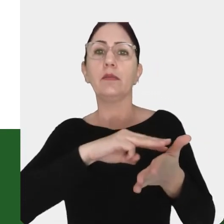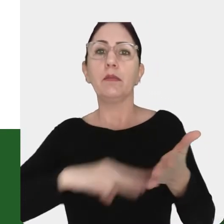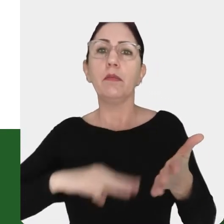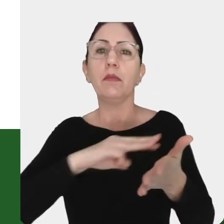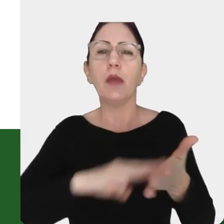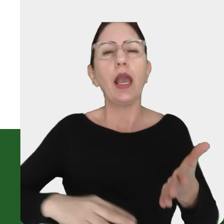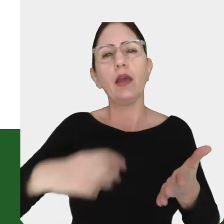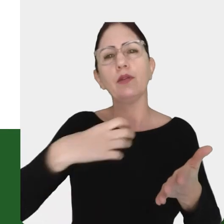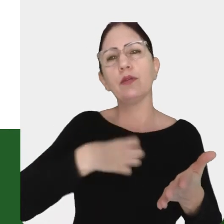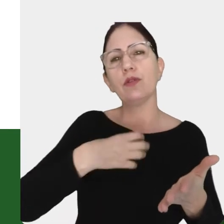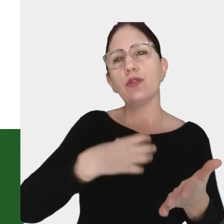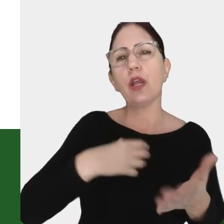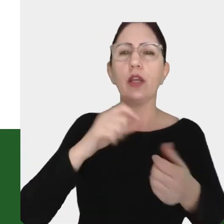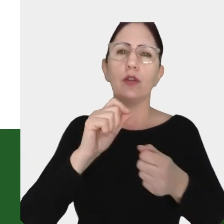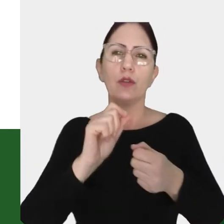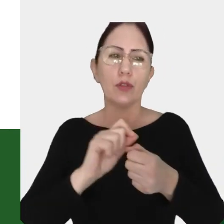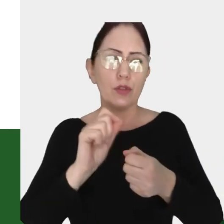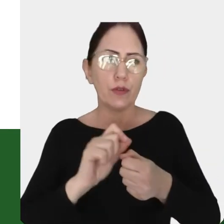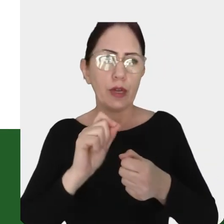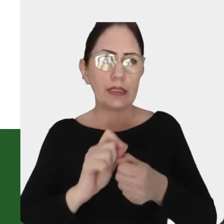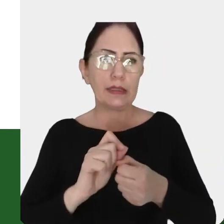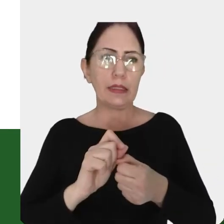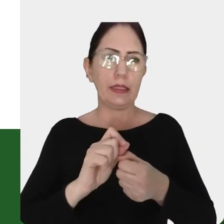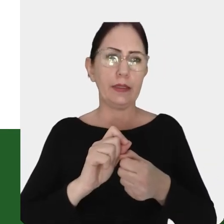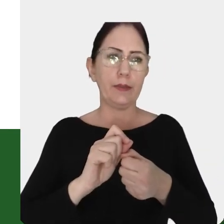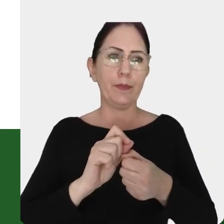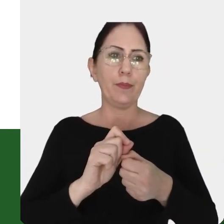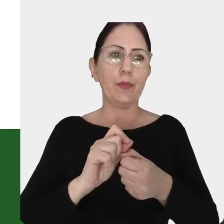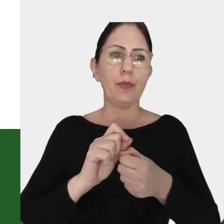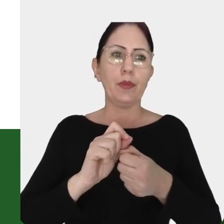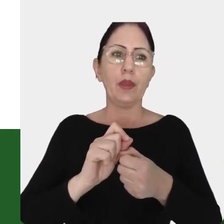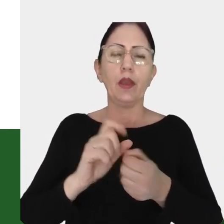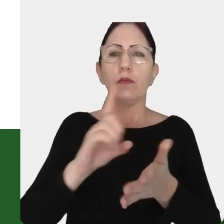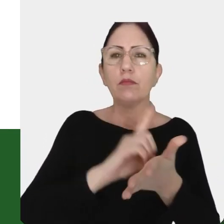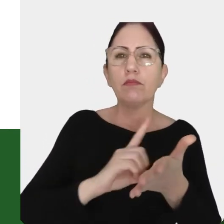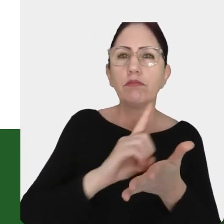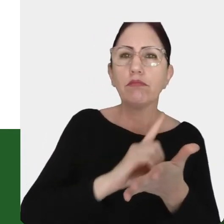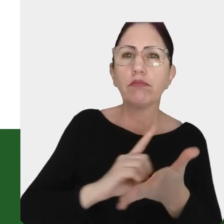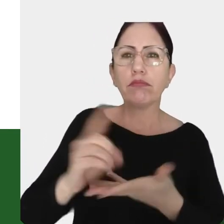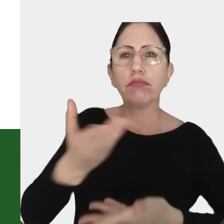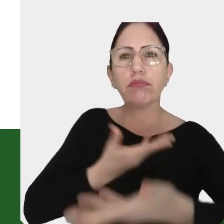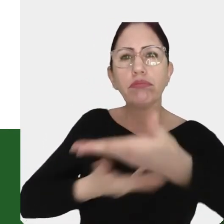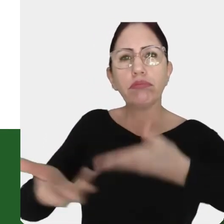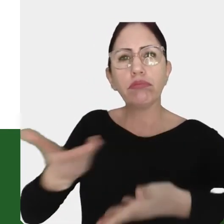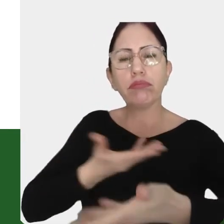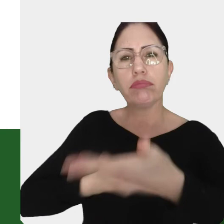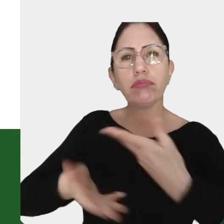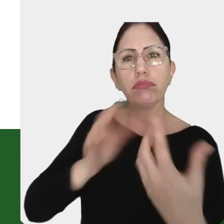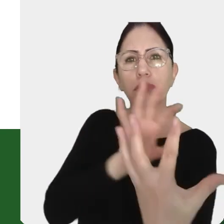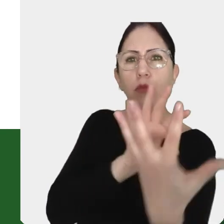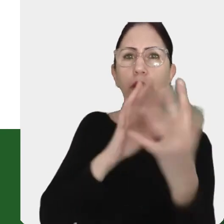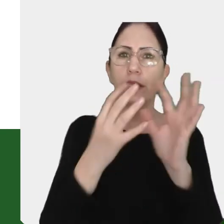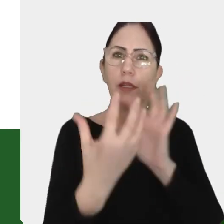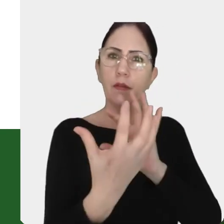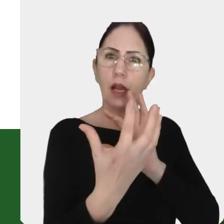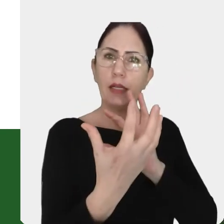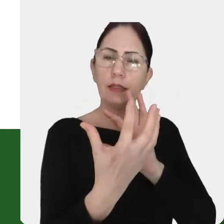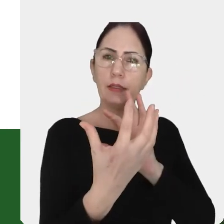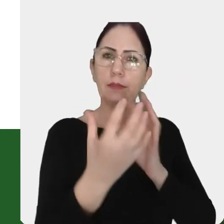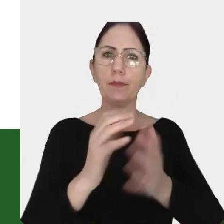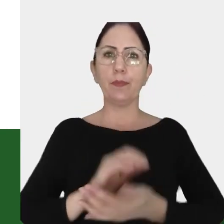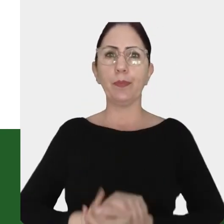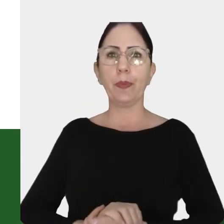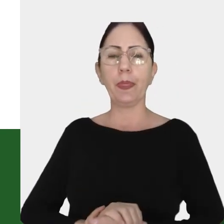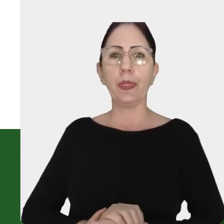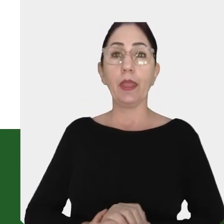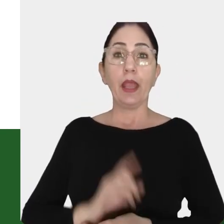tem metodologias para desenvolver um projeto, seja de uma marca, seja, então, também de uma interface ou de uma